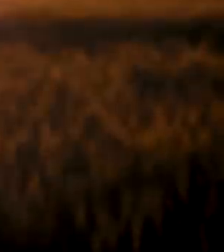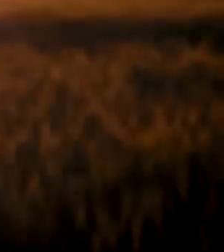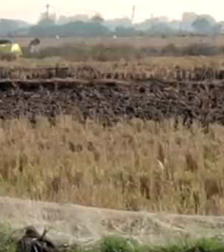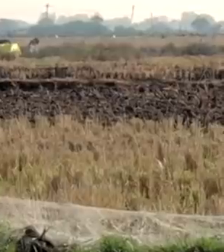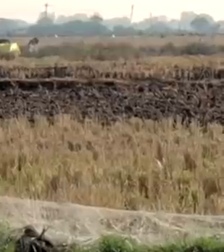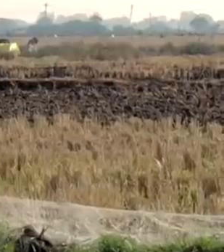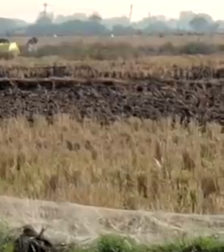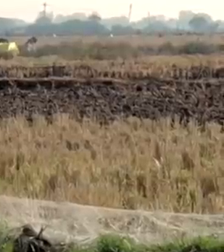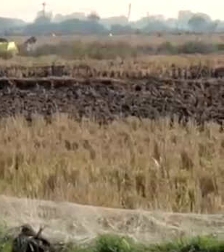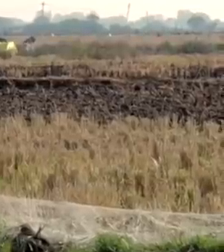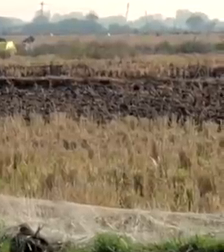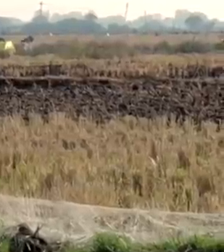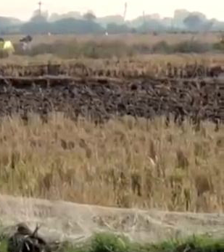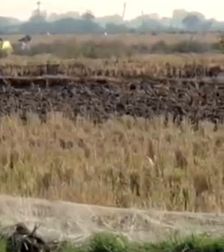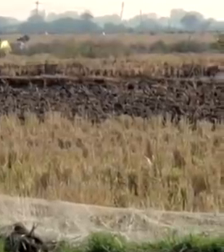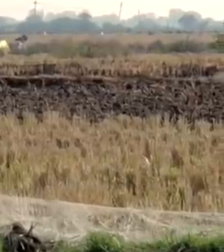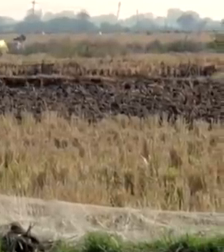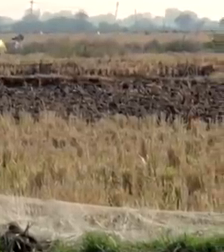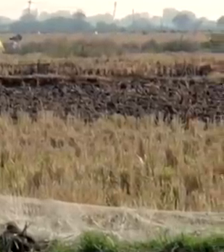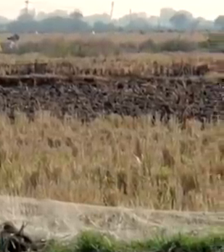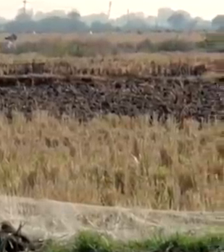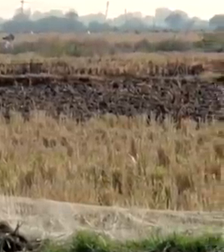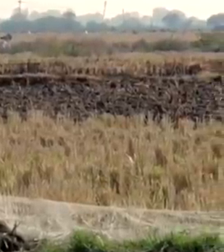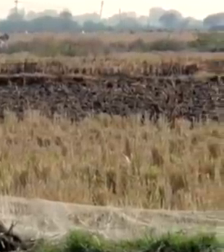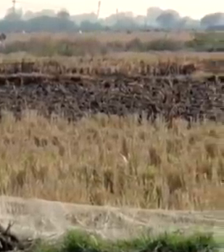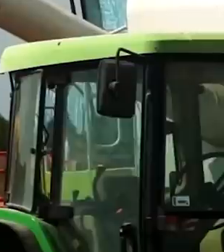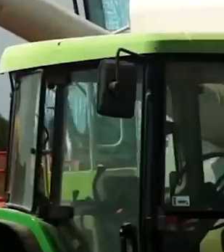E aí te amo